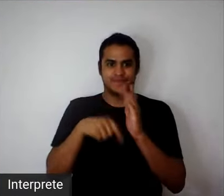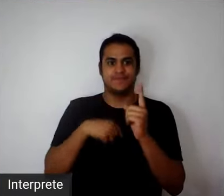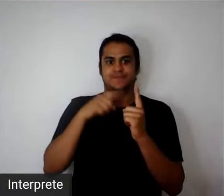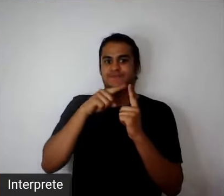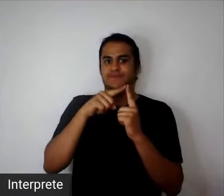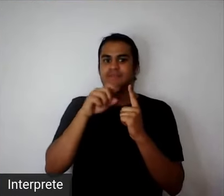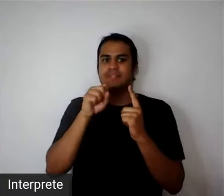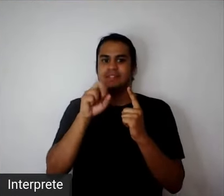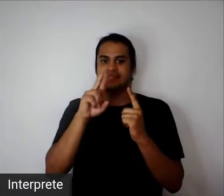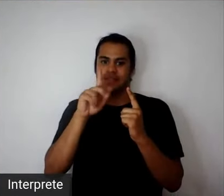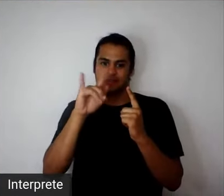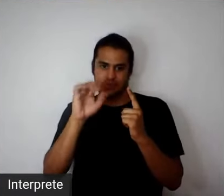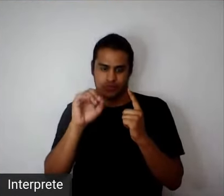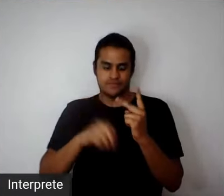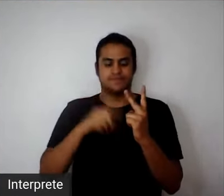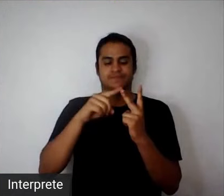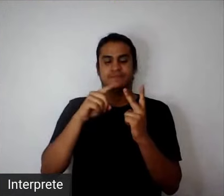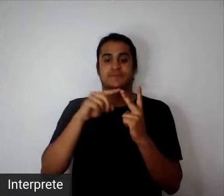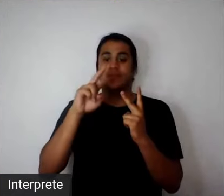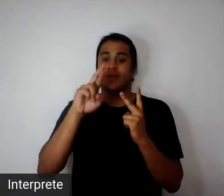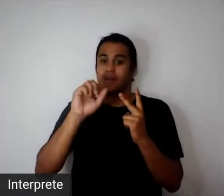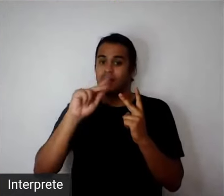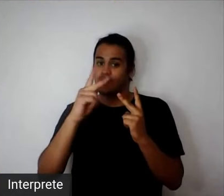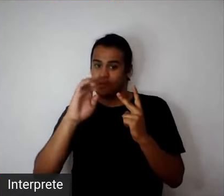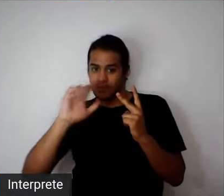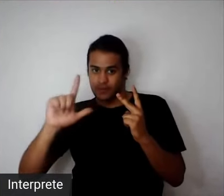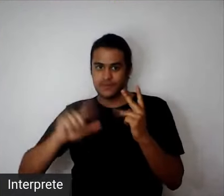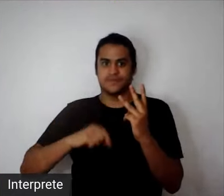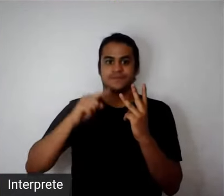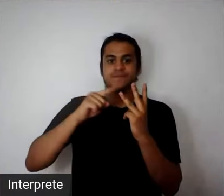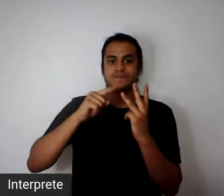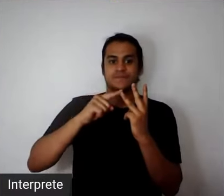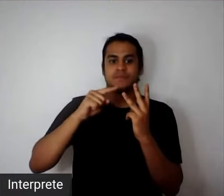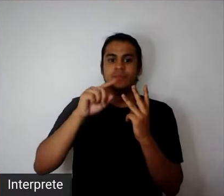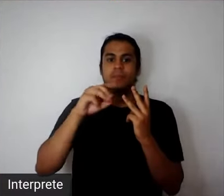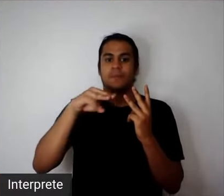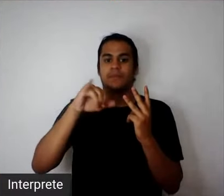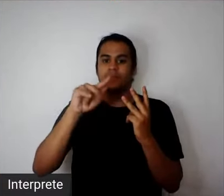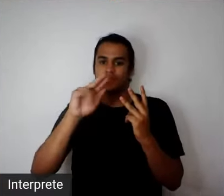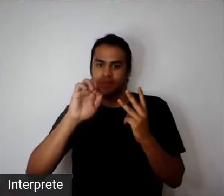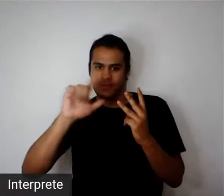Burg, né, todos nós envolvidos com o tema da fotografia,